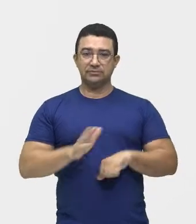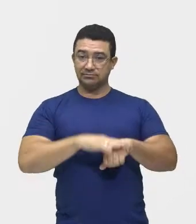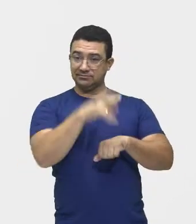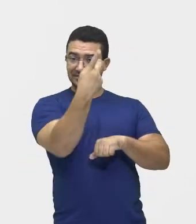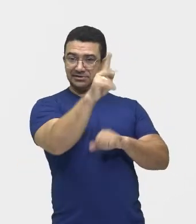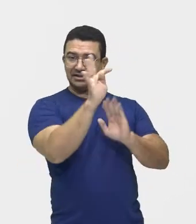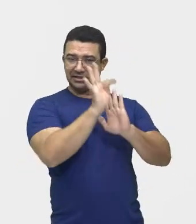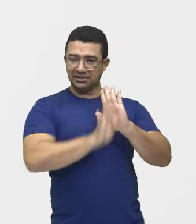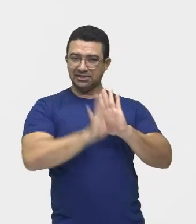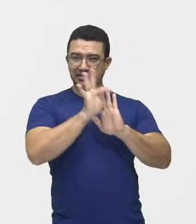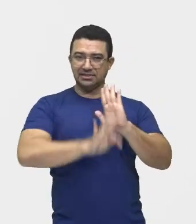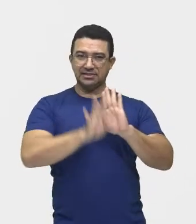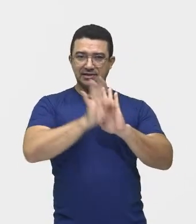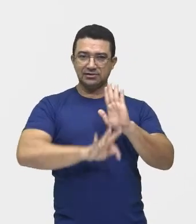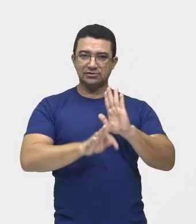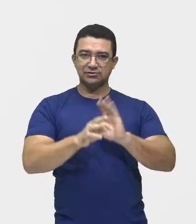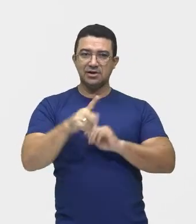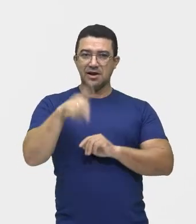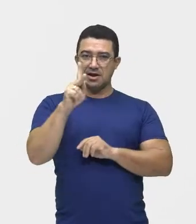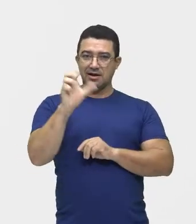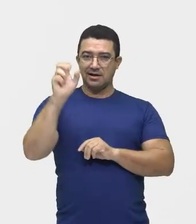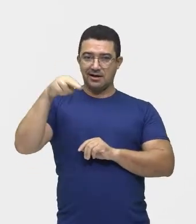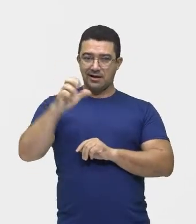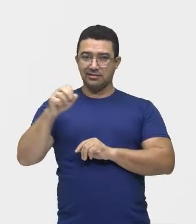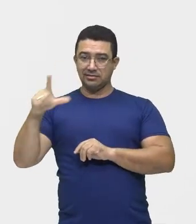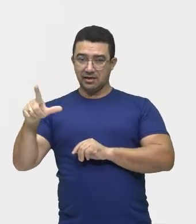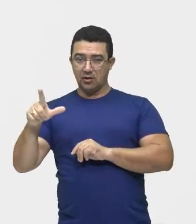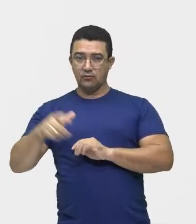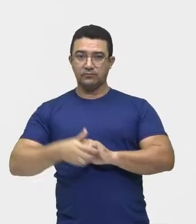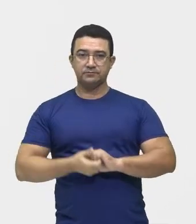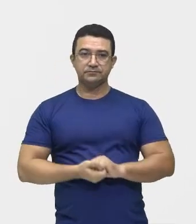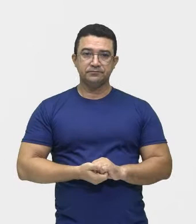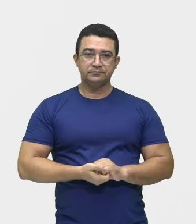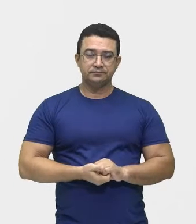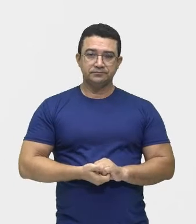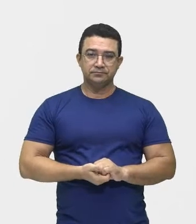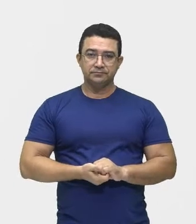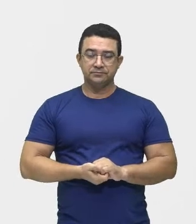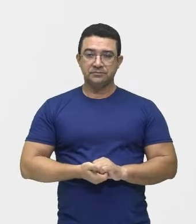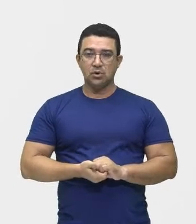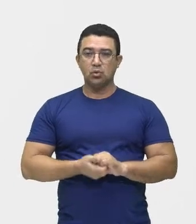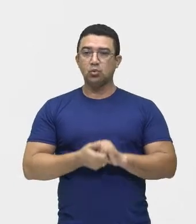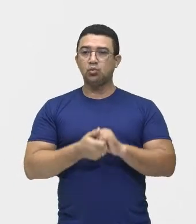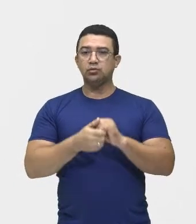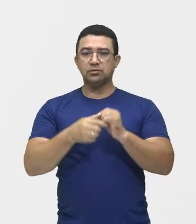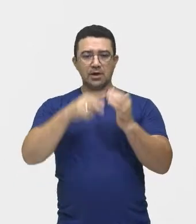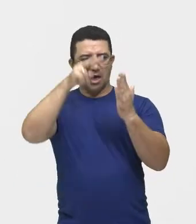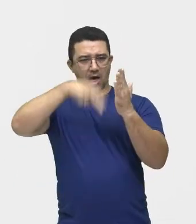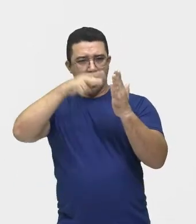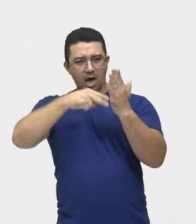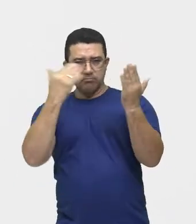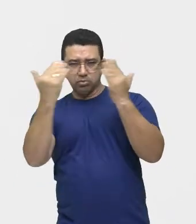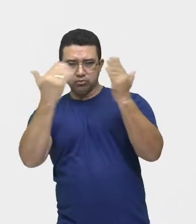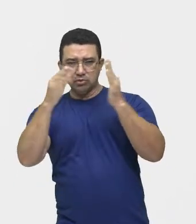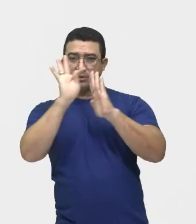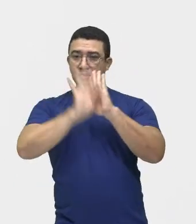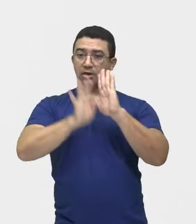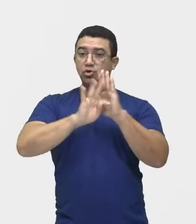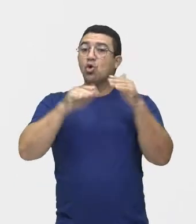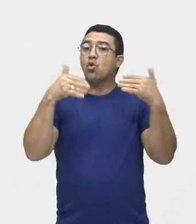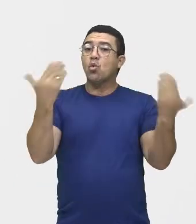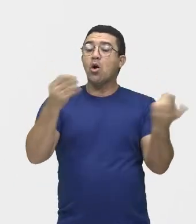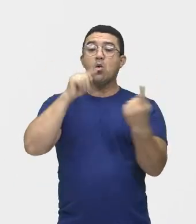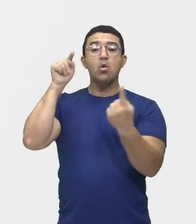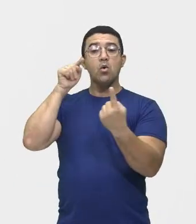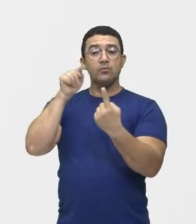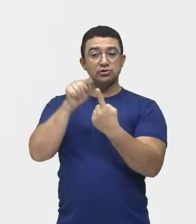Estados Unidos, das origens ao século XXI. Vamos lá, de acordo com o texto, o papel desempenhado